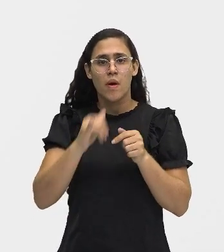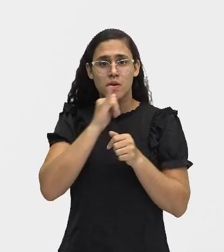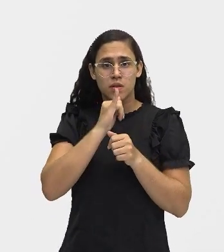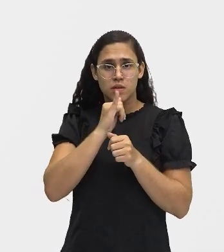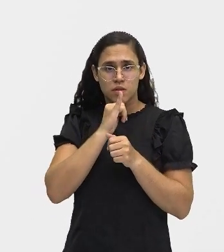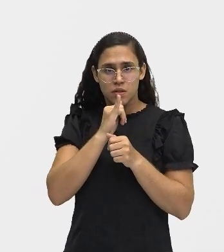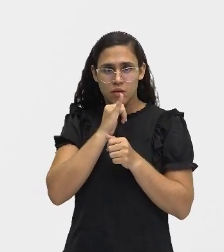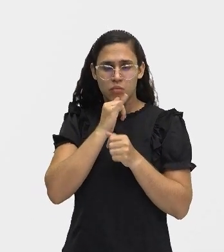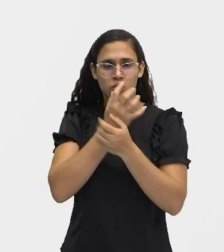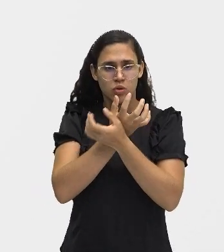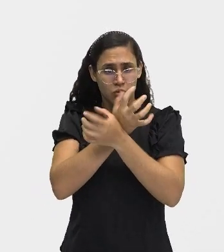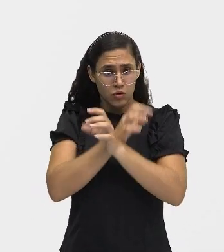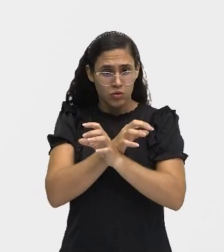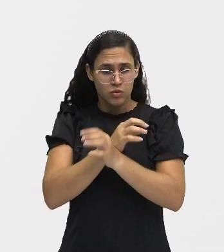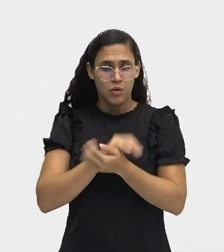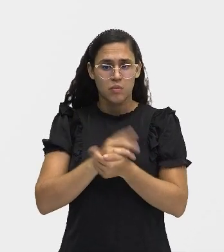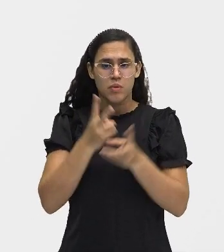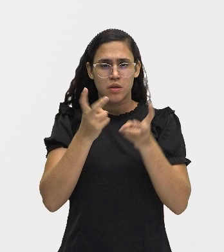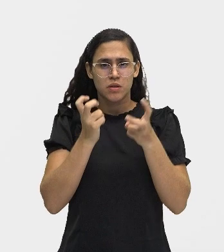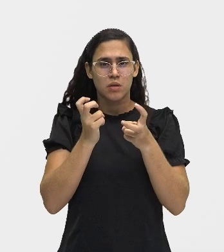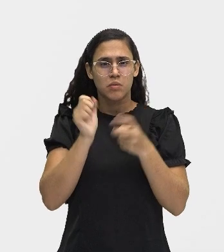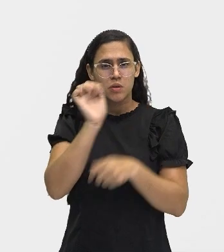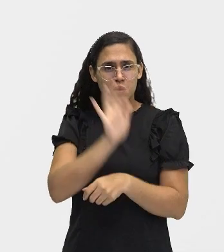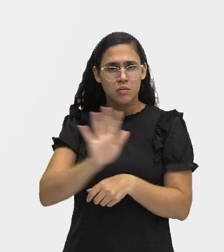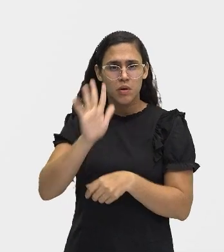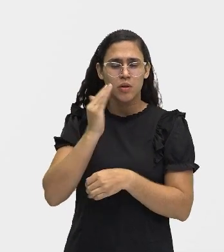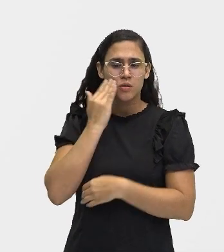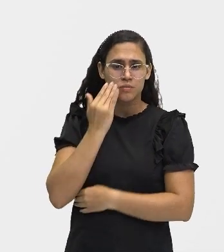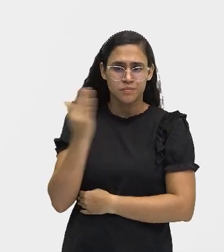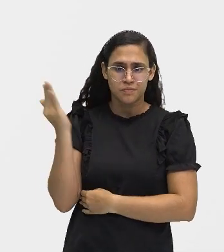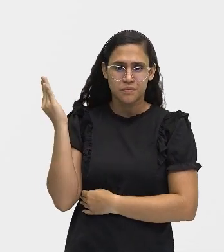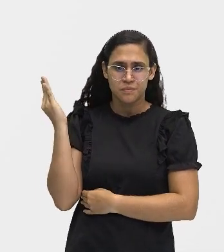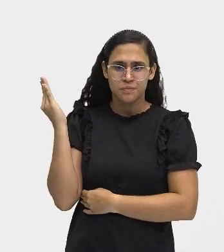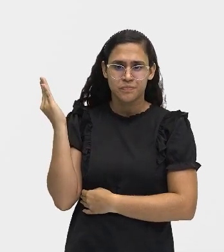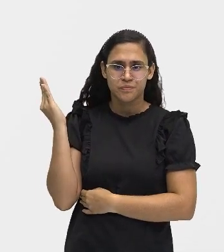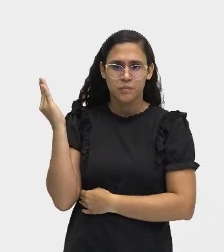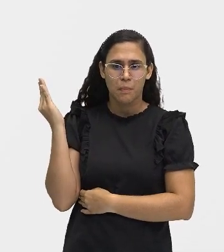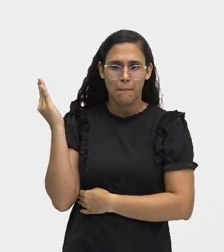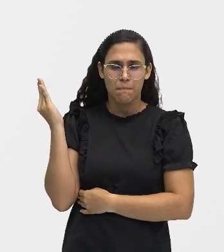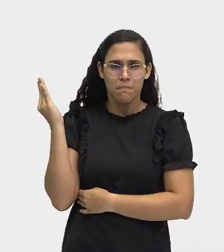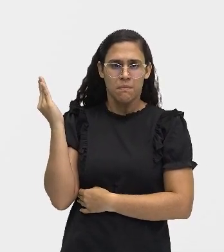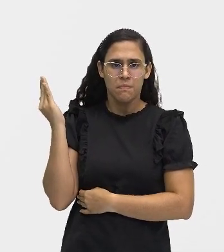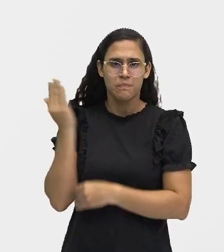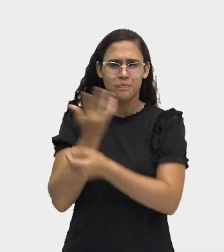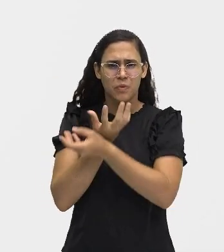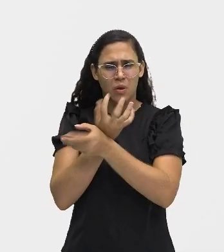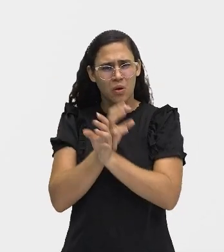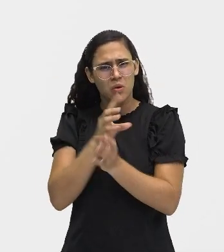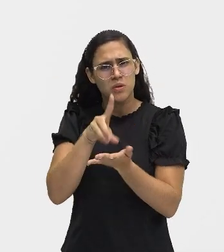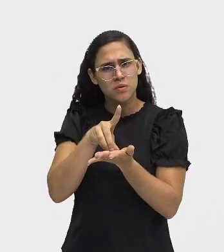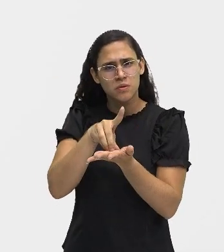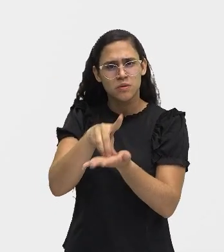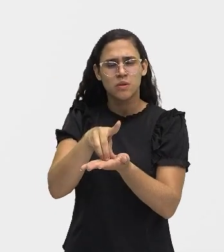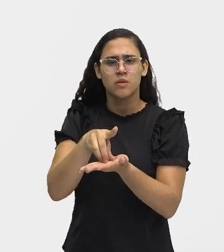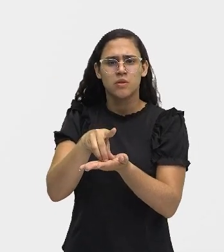a gente consegue observar nessa imagem o esqueleto de um dinossauro, né? Então, os dinossauros habitaram a Terra há